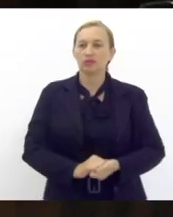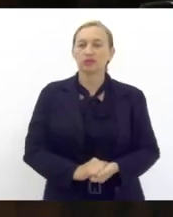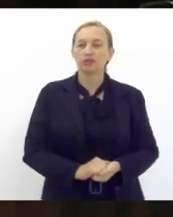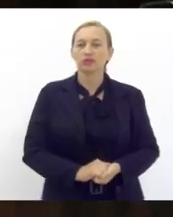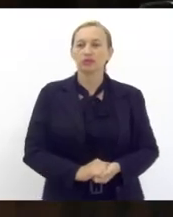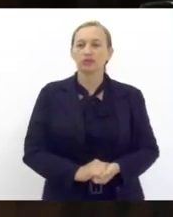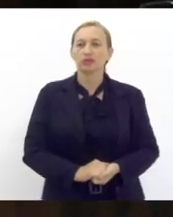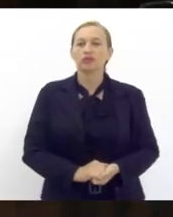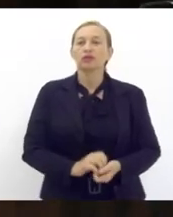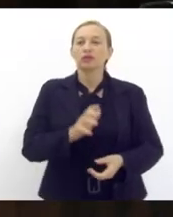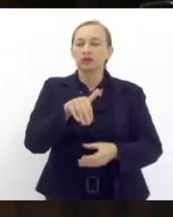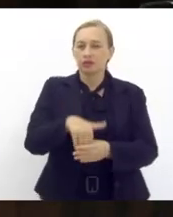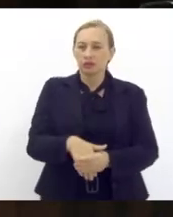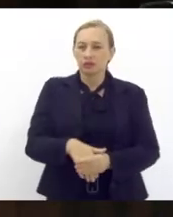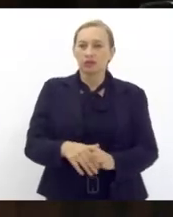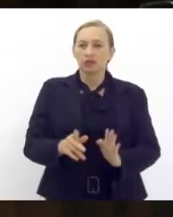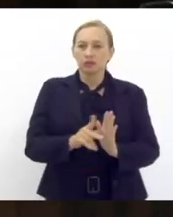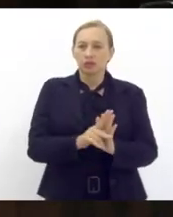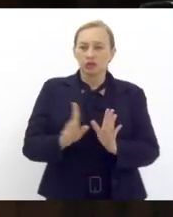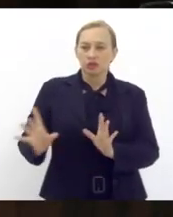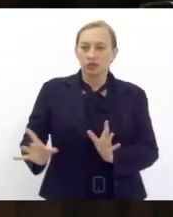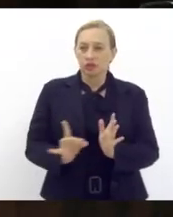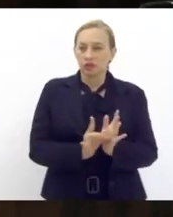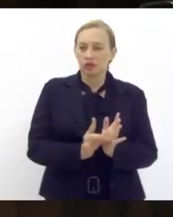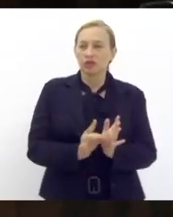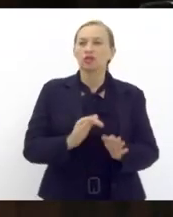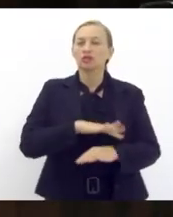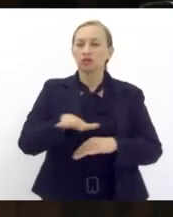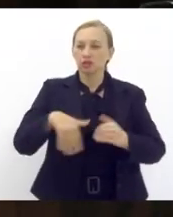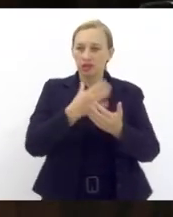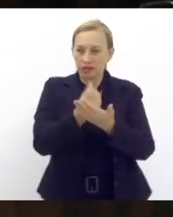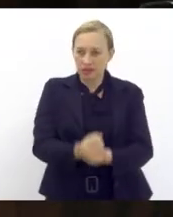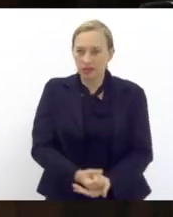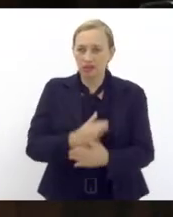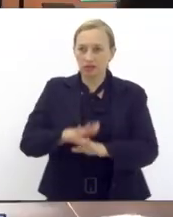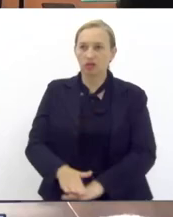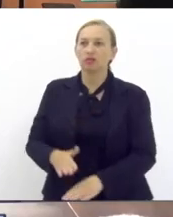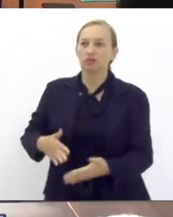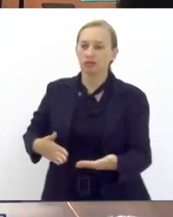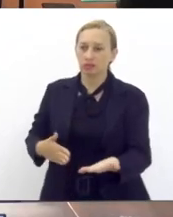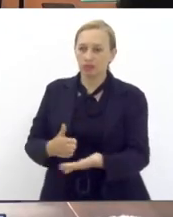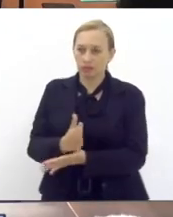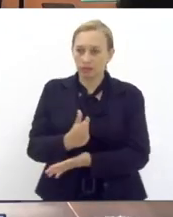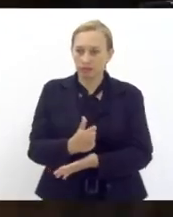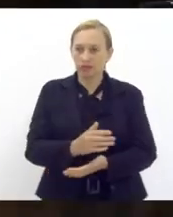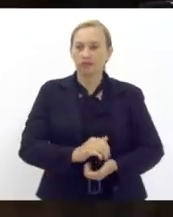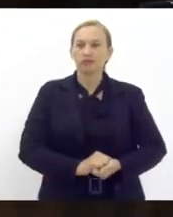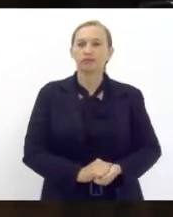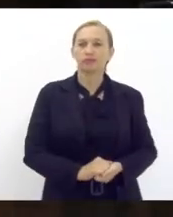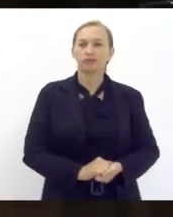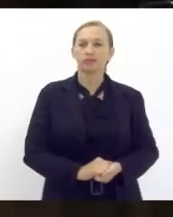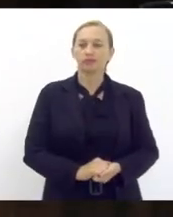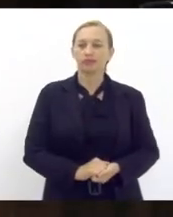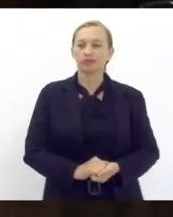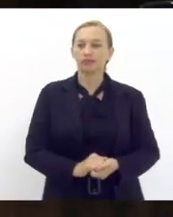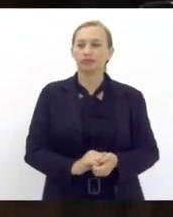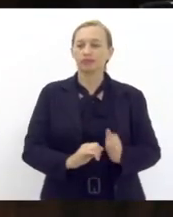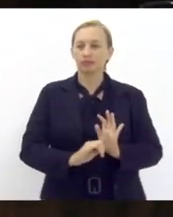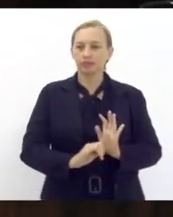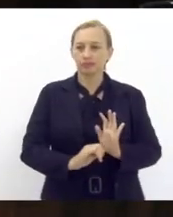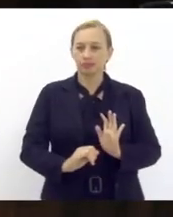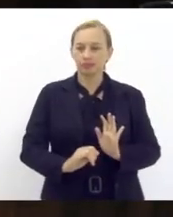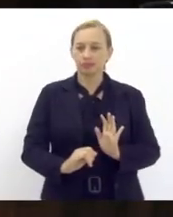Aprovado. Em votação, o projeto assim emendado. Senhores que aprovam, permaneçam como estão. Aprovado. Vai a redação